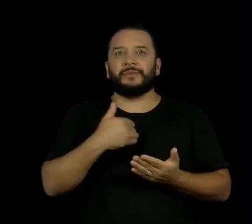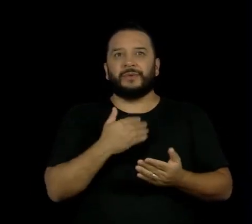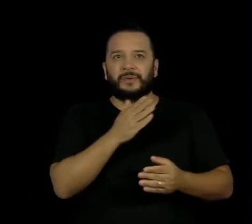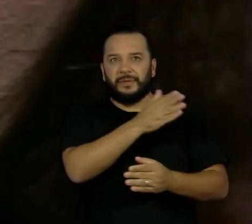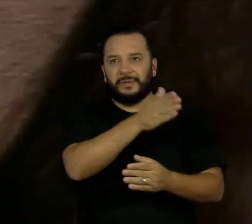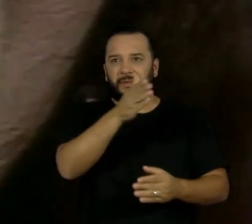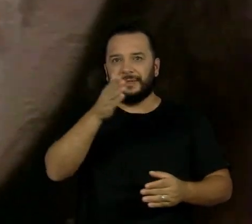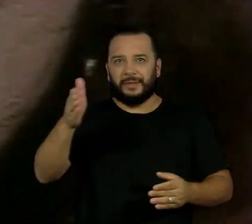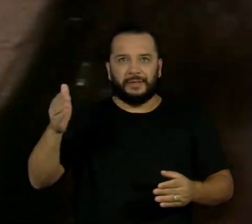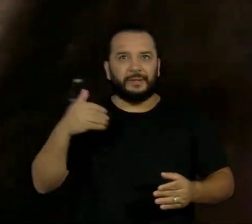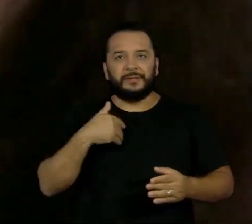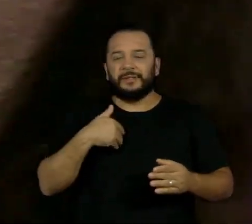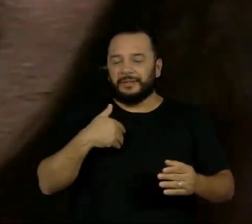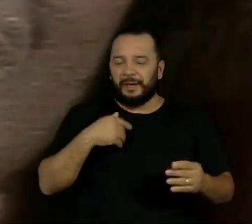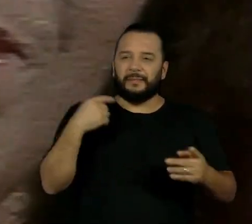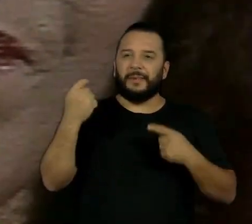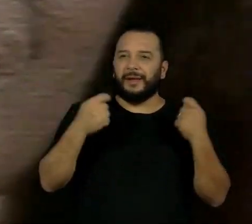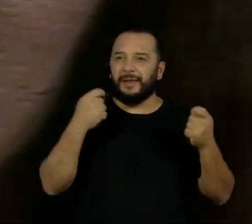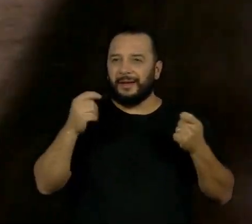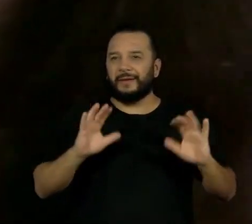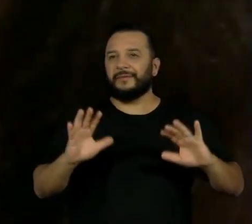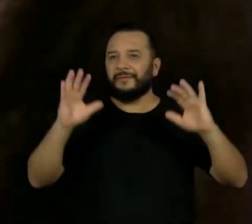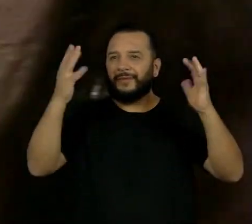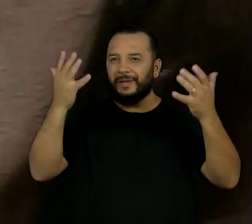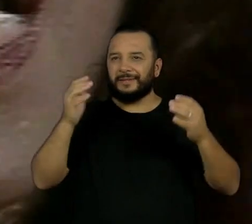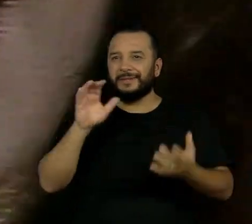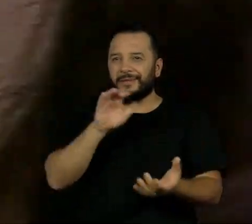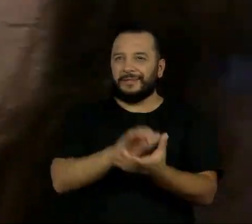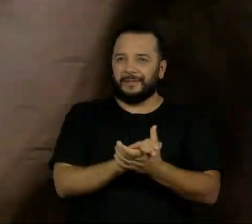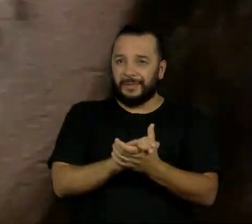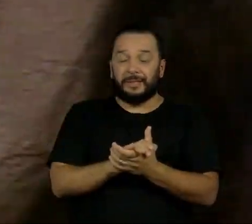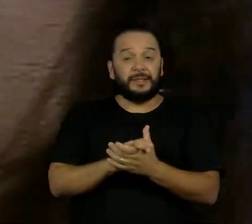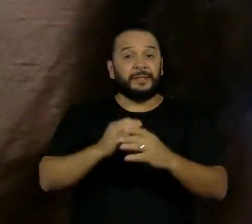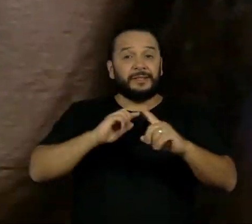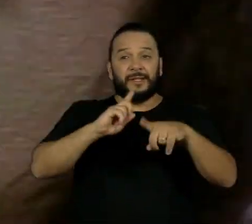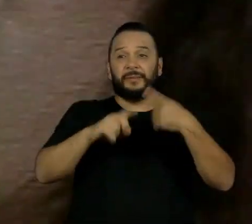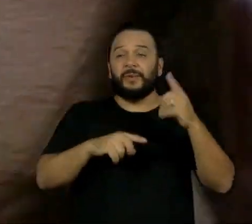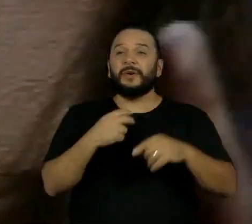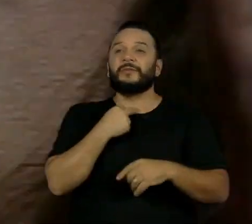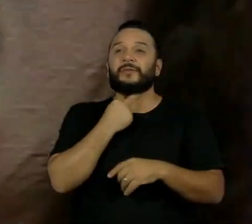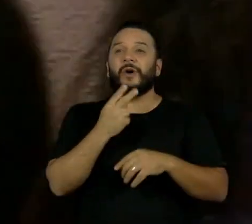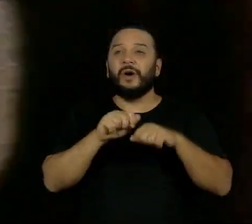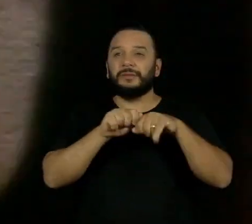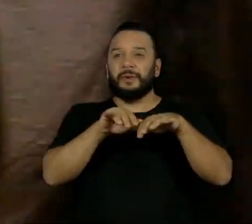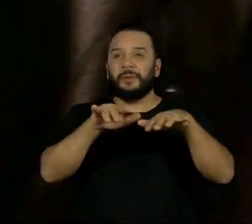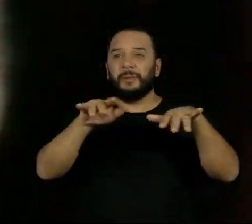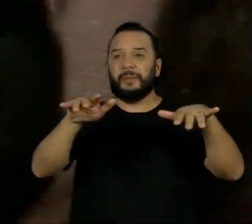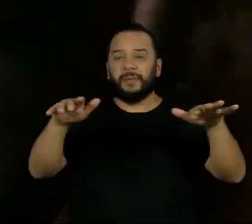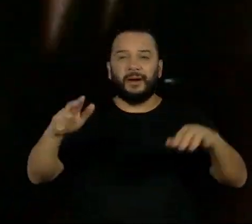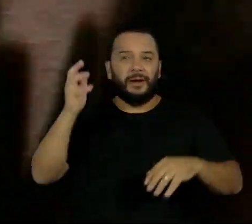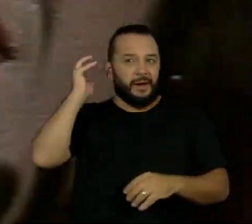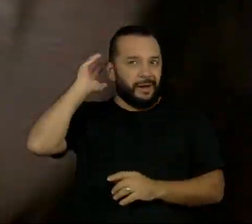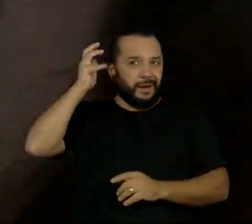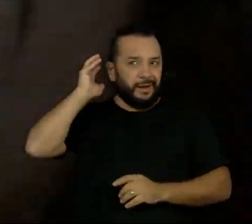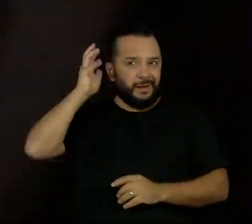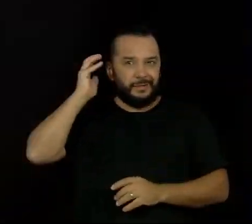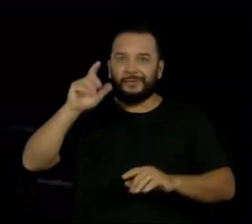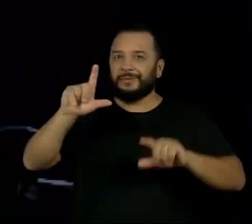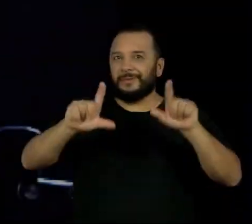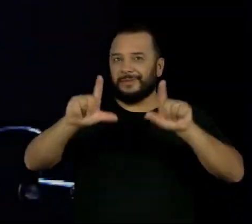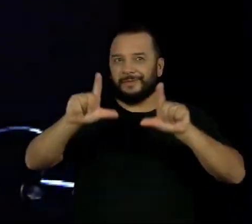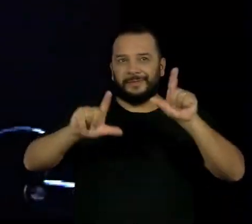casamento. Mas logo sua bela voz ganharia o espaço merecido nas rádios e TVs de todo o